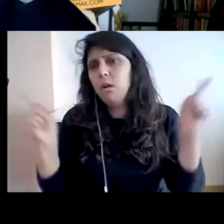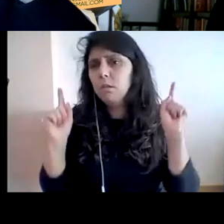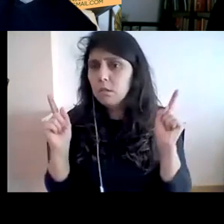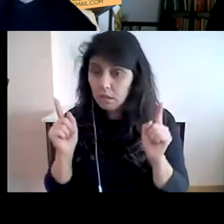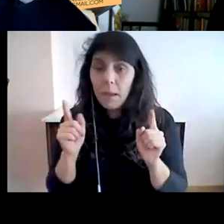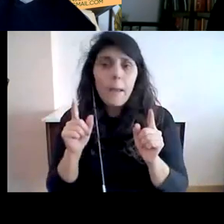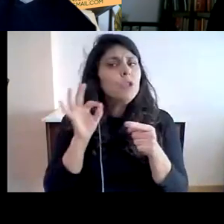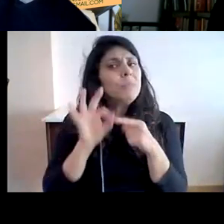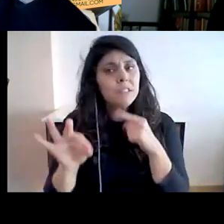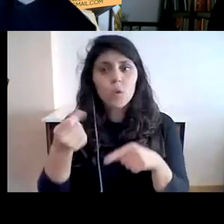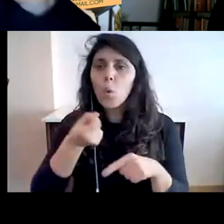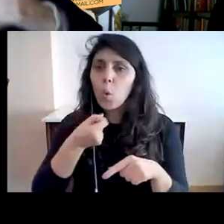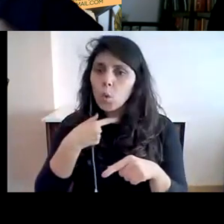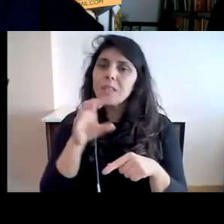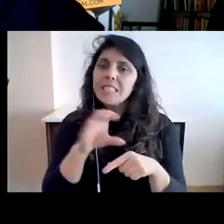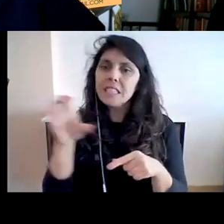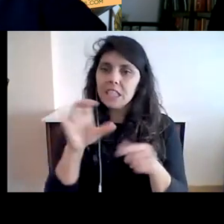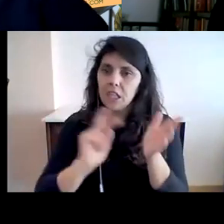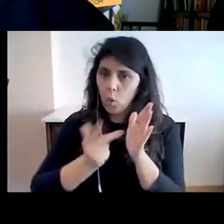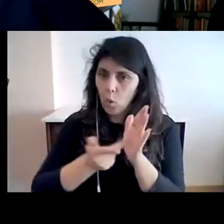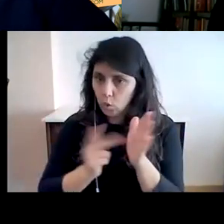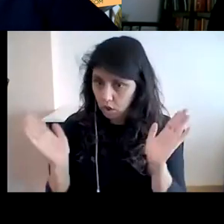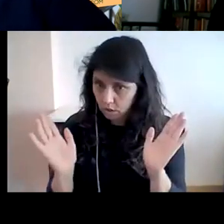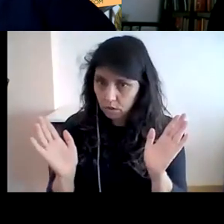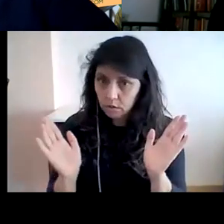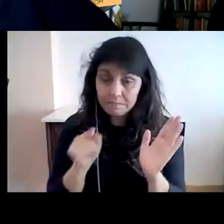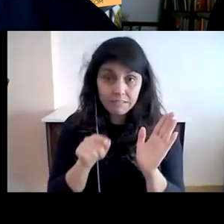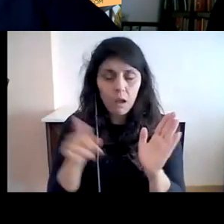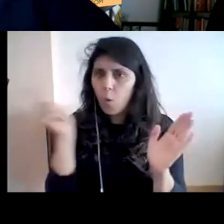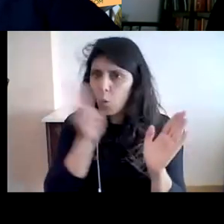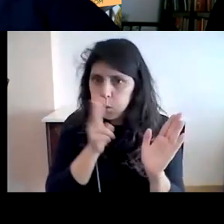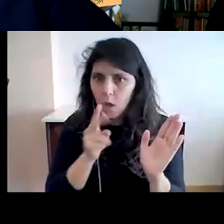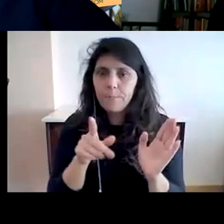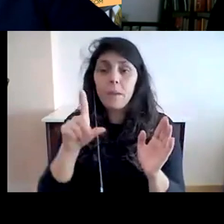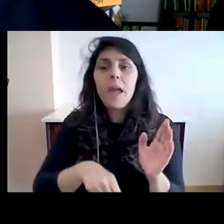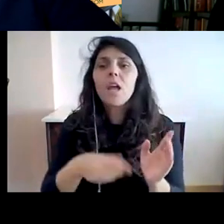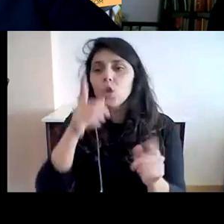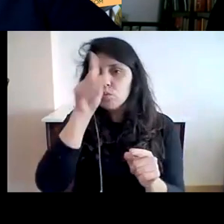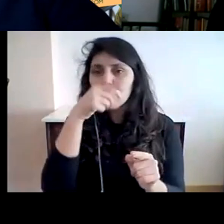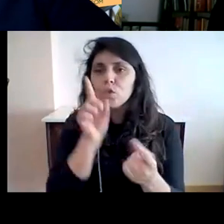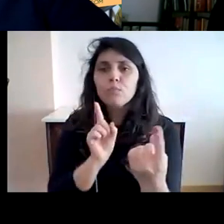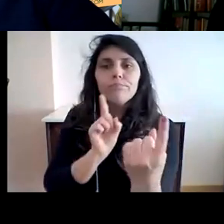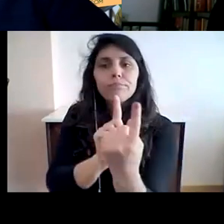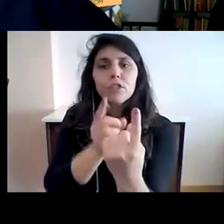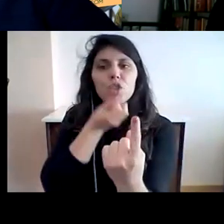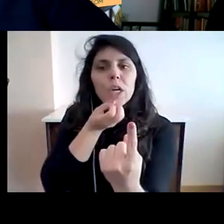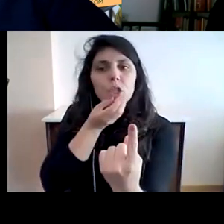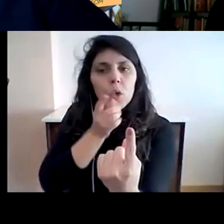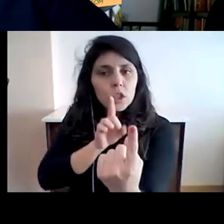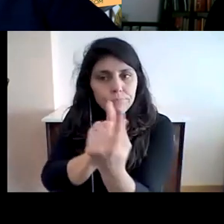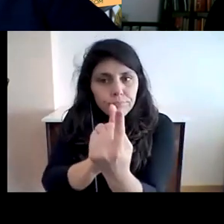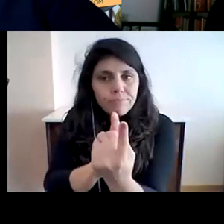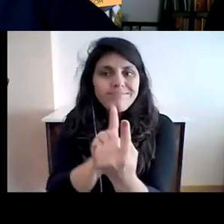e tecnologias, são alucinantes. Sabemos como as explicações contribuem para aí. E, portanto,